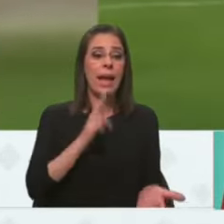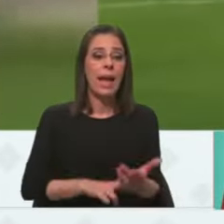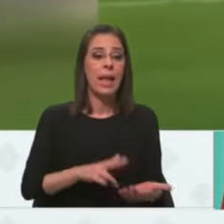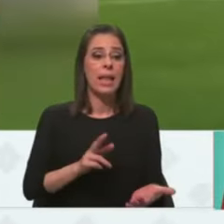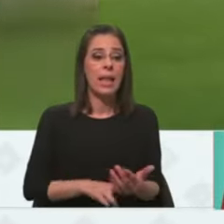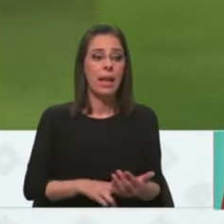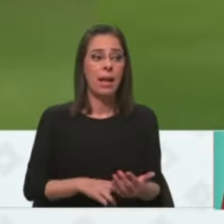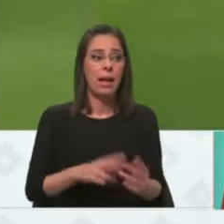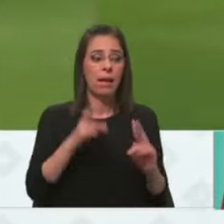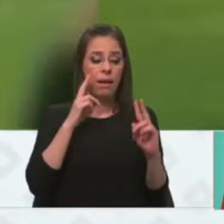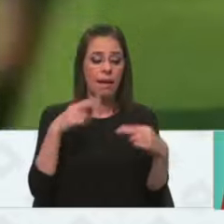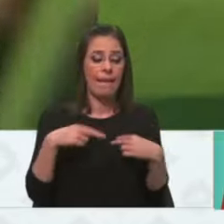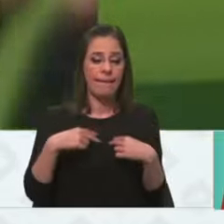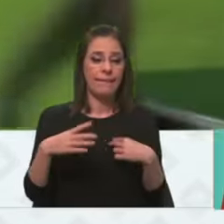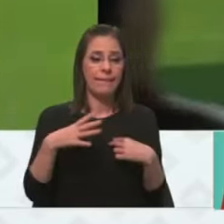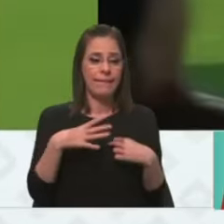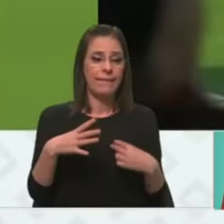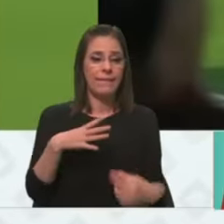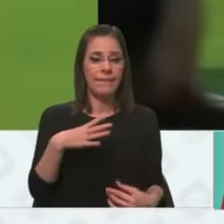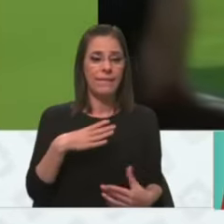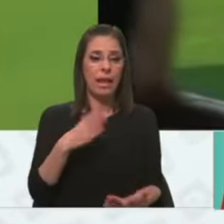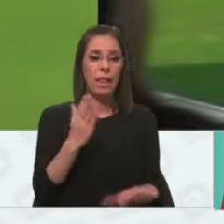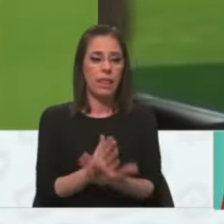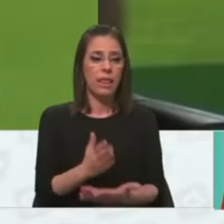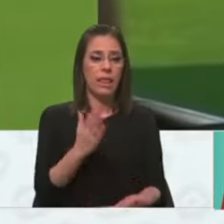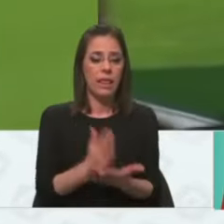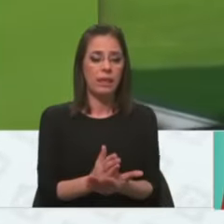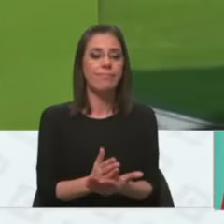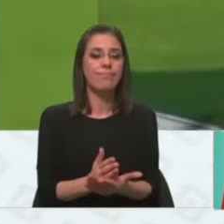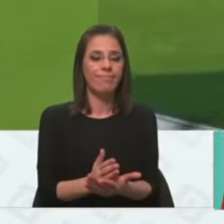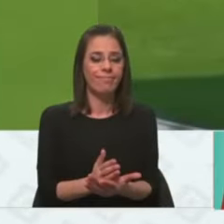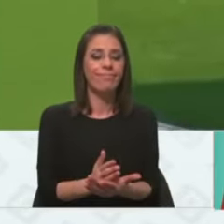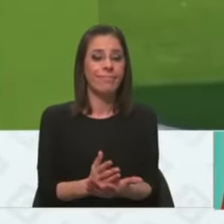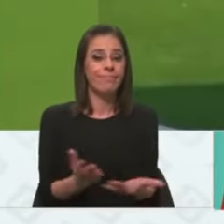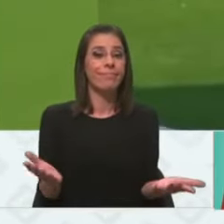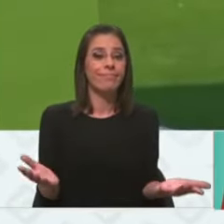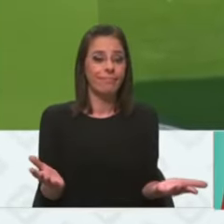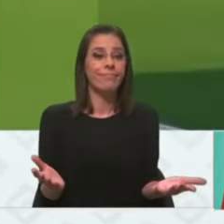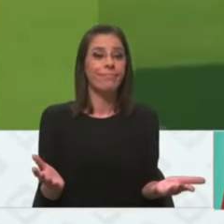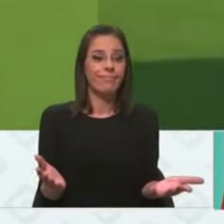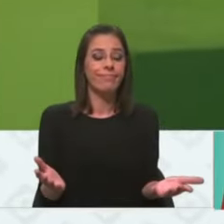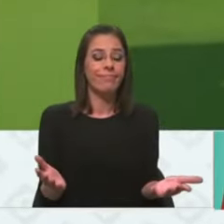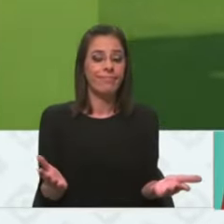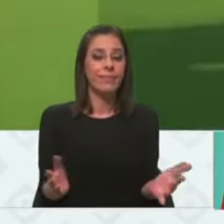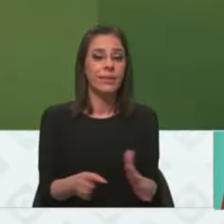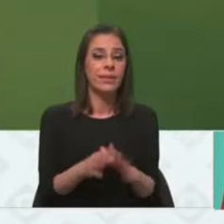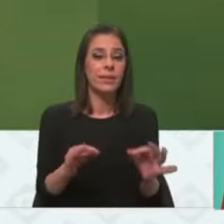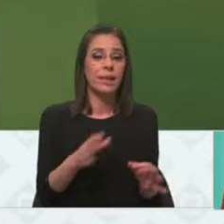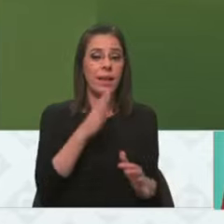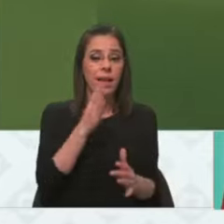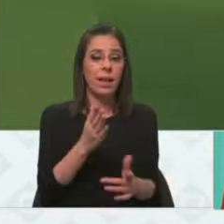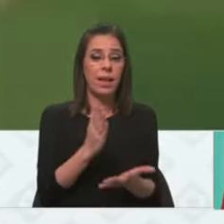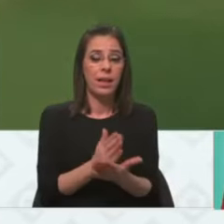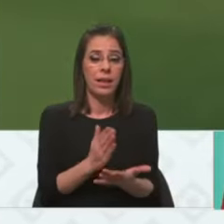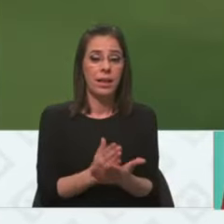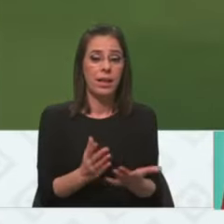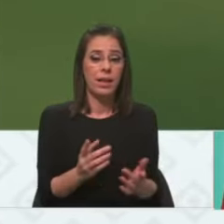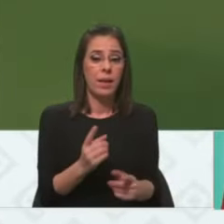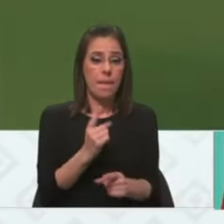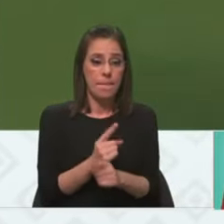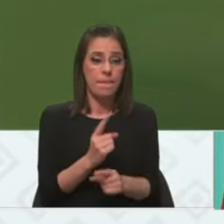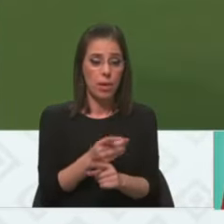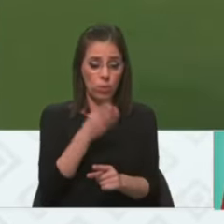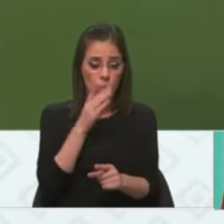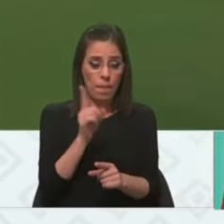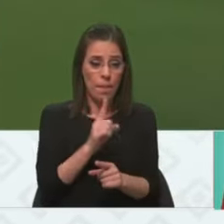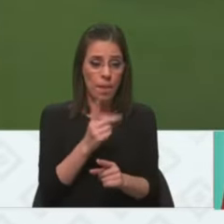né? Quando cai na realidade, já é tarde para... Né? Já não dá... Como se diz, não passa duas vezes o mesmo, como eu